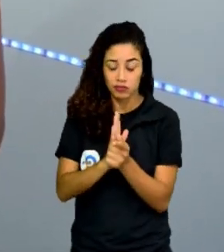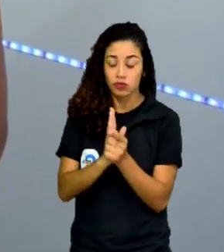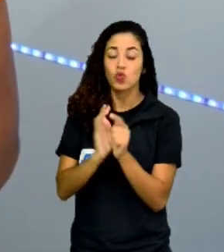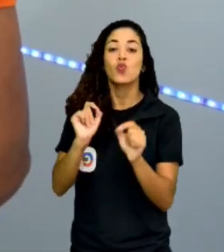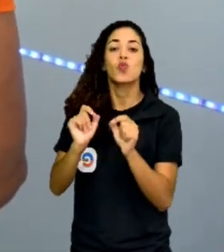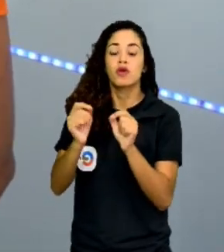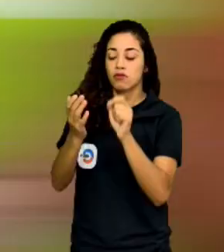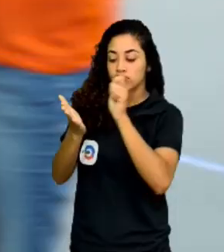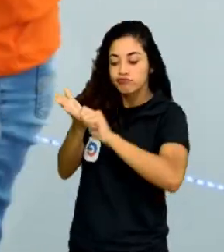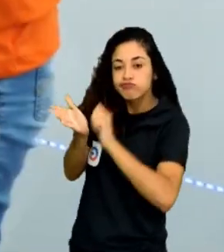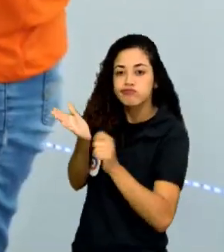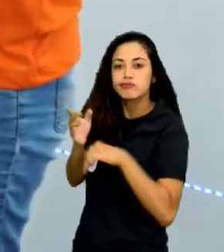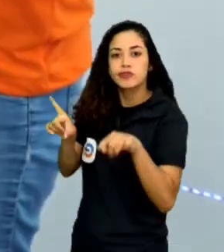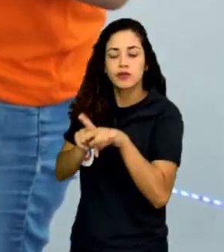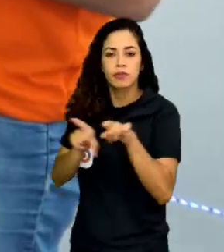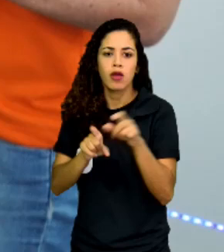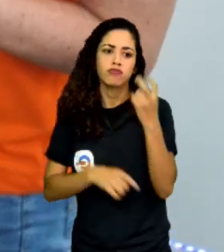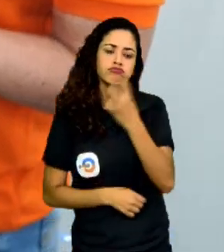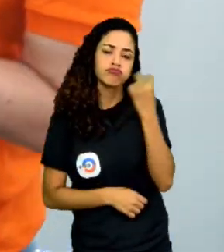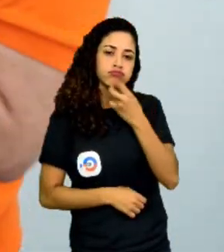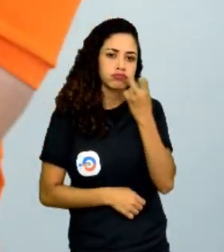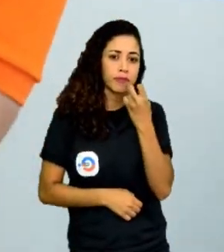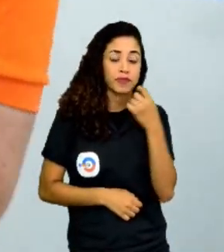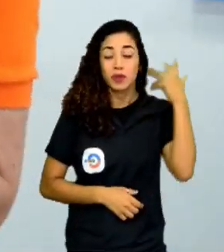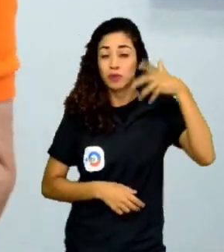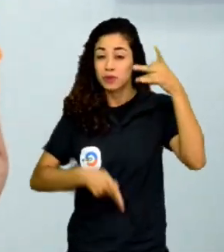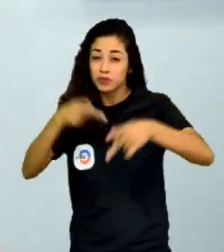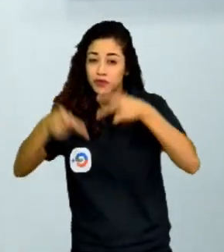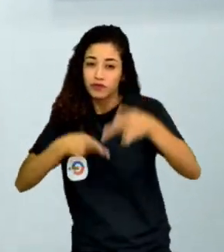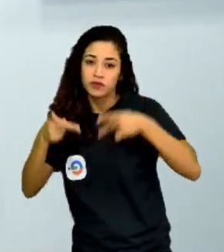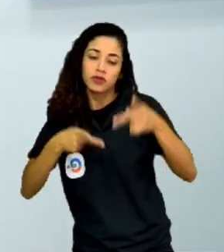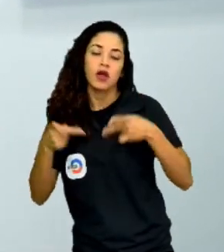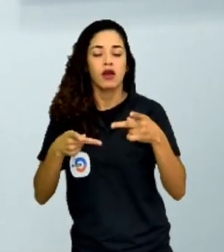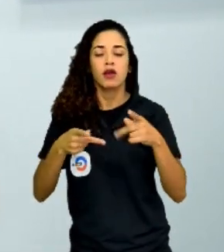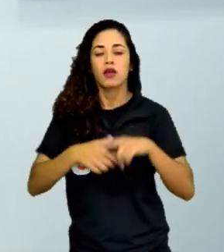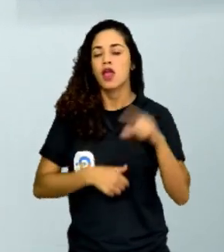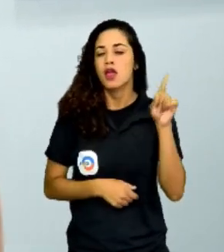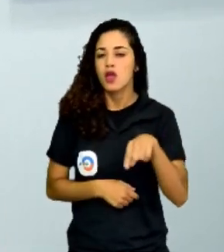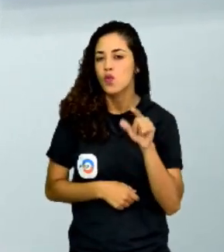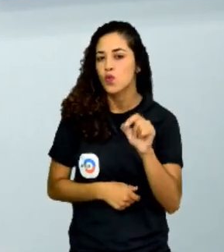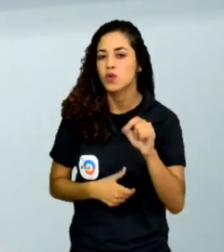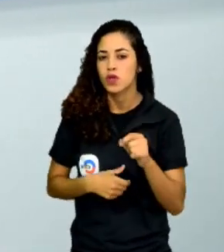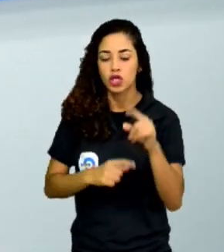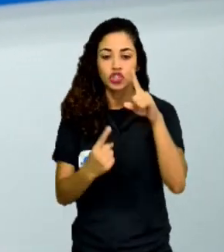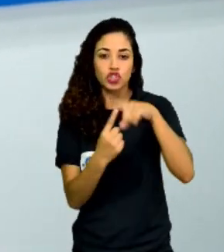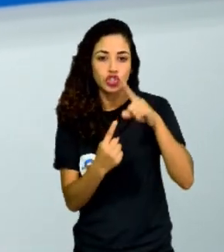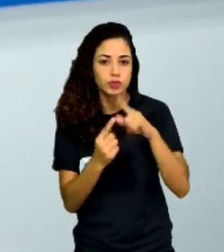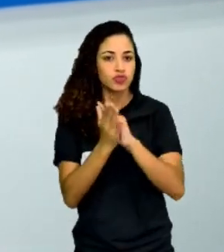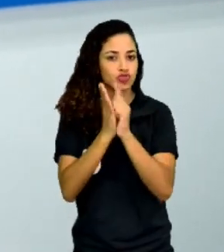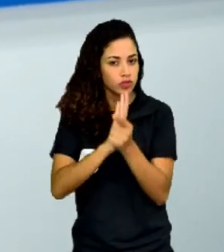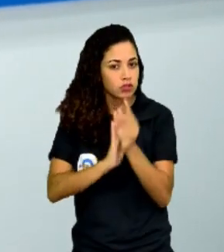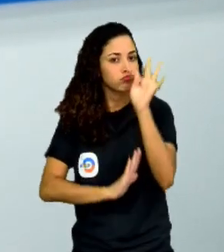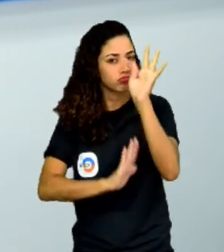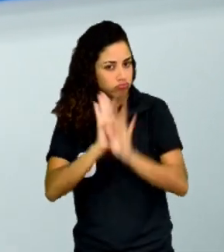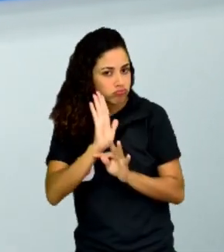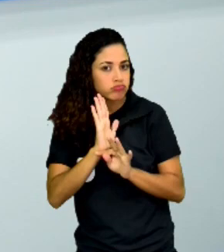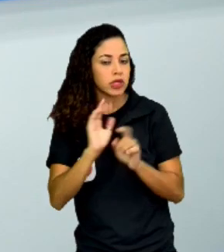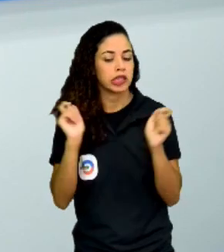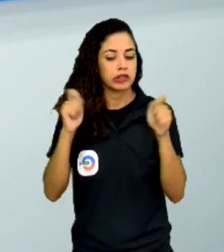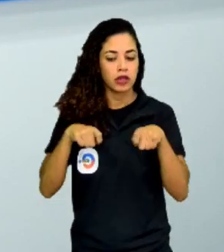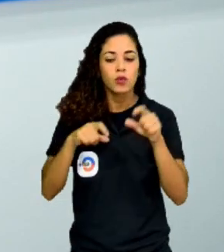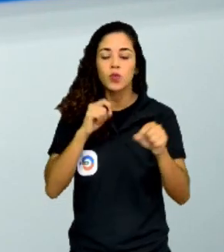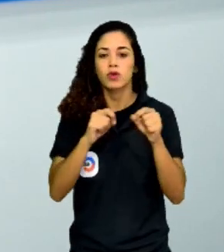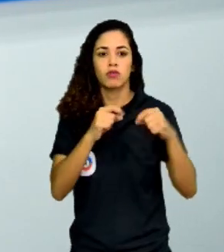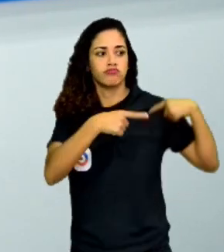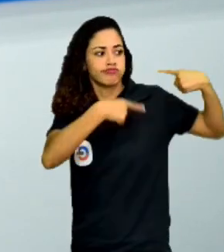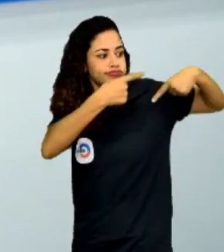ou orais. A canção popular ou cantiga popular é um tipo de gênero textual que é passado de pai